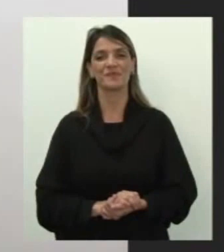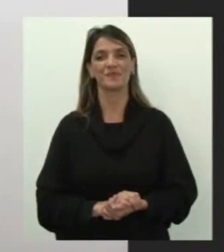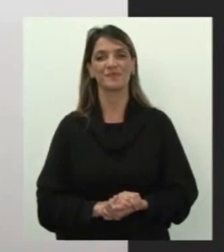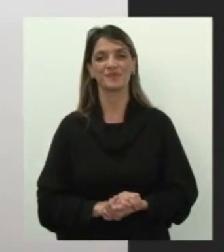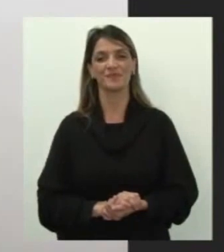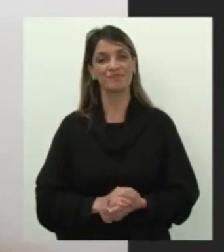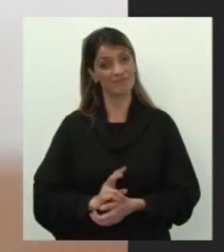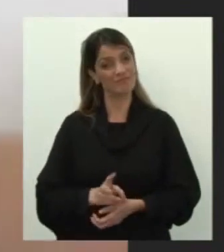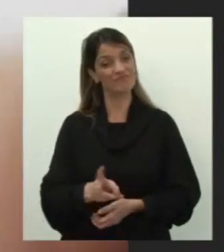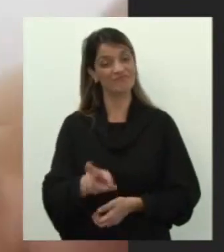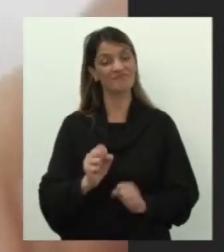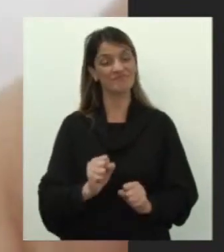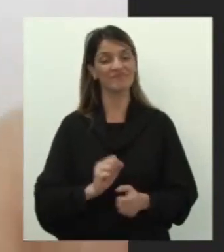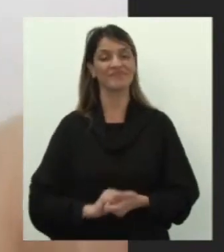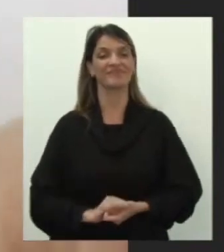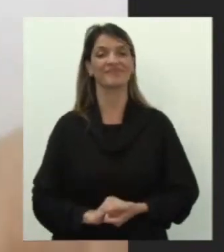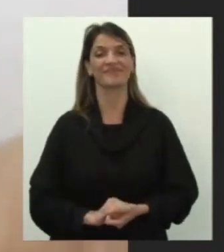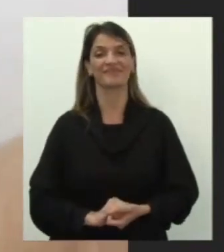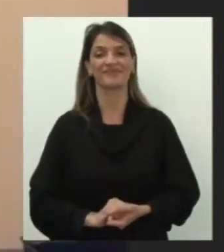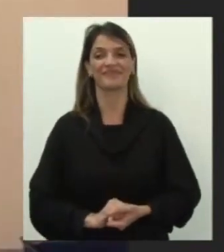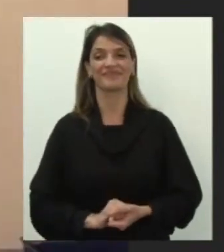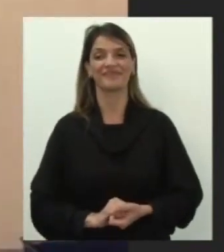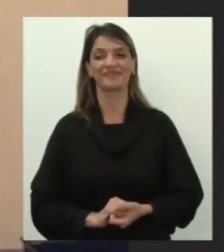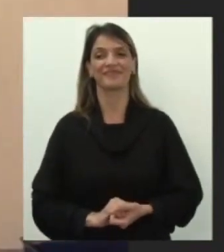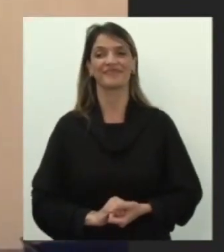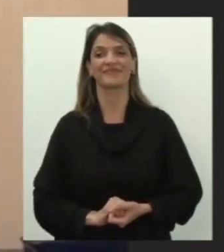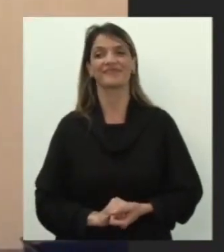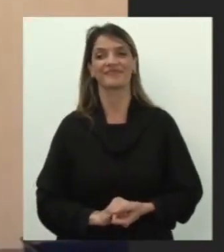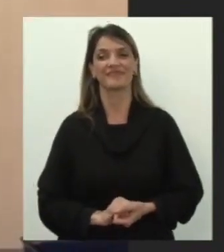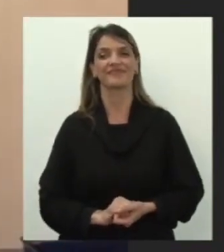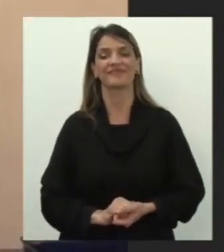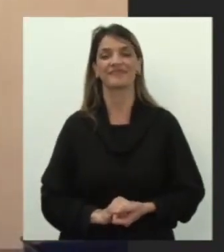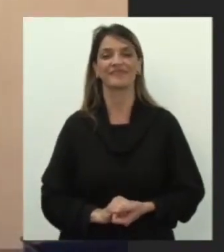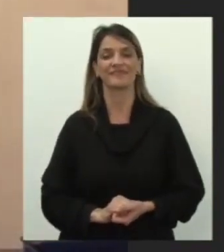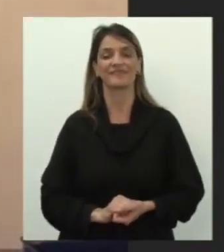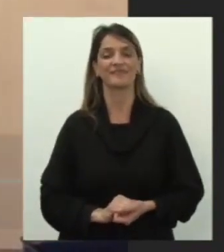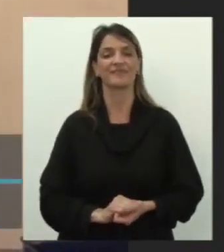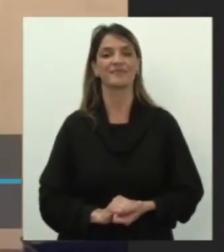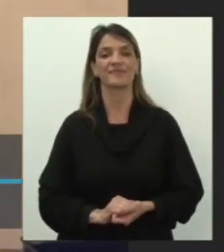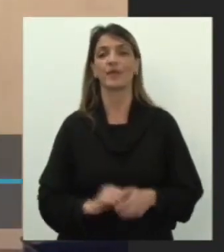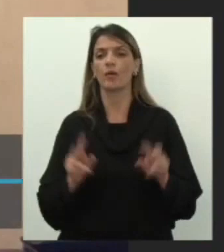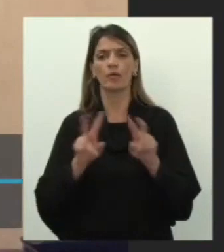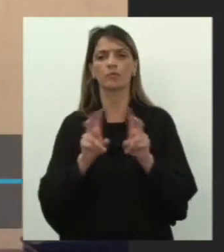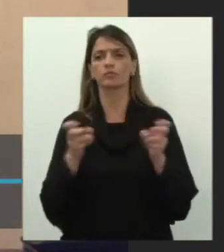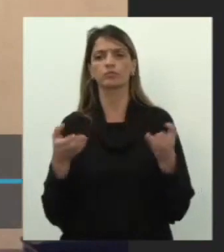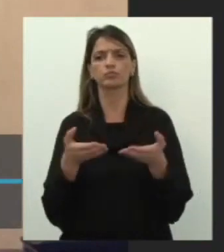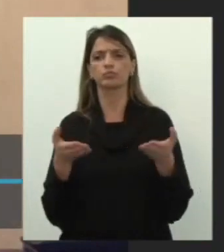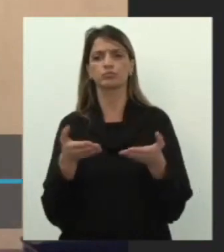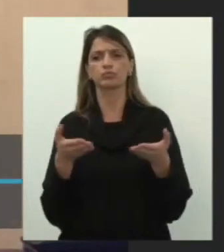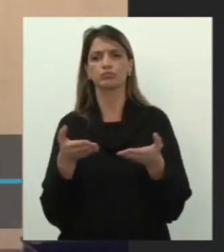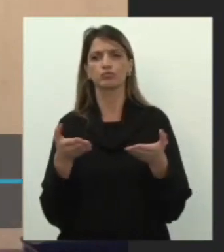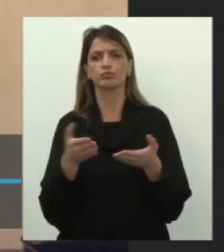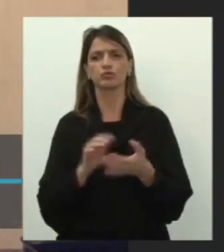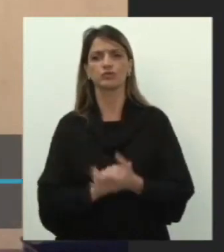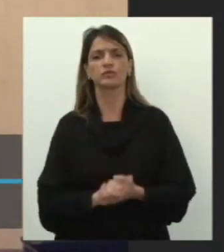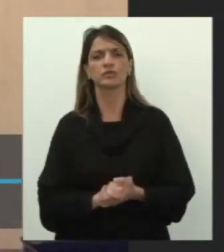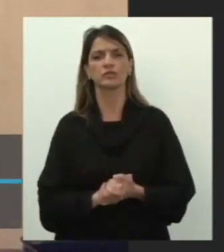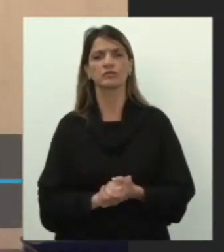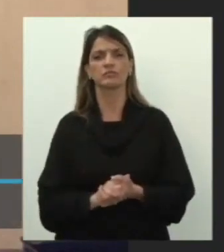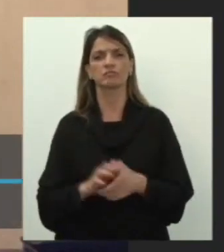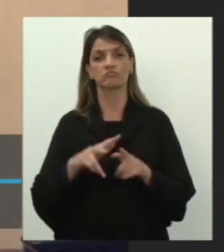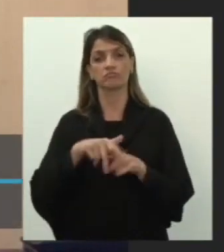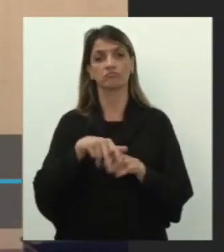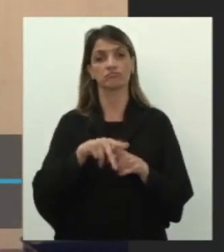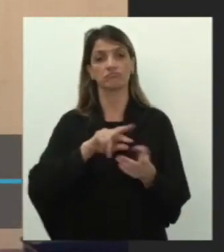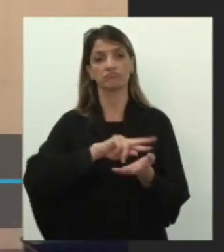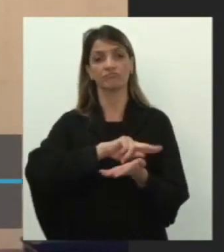pode continuar. Então, vamos lá para a TPC de hoje, né? O tema da TPC de hoje é ferramentas,